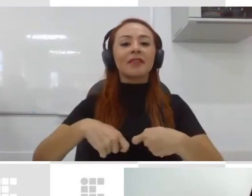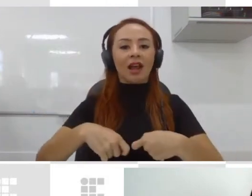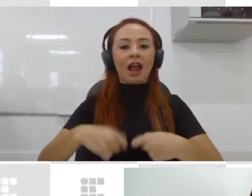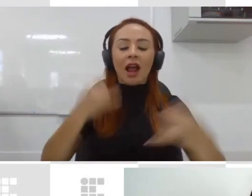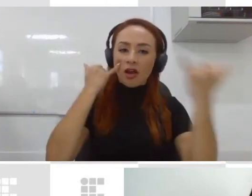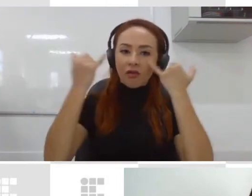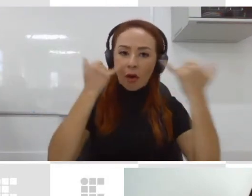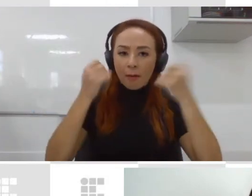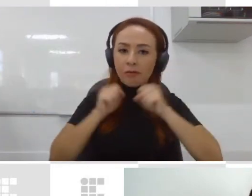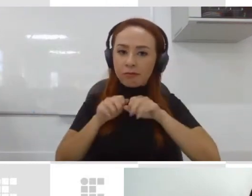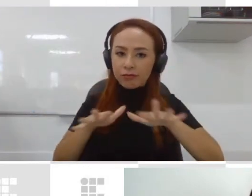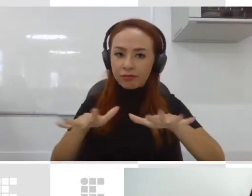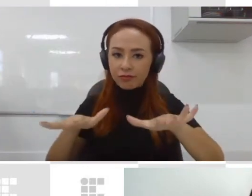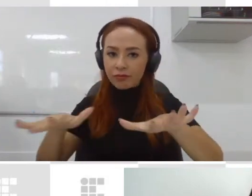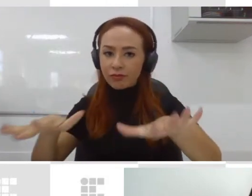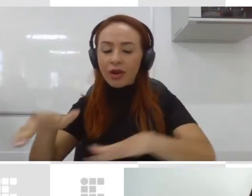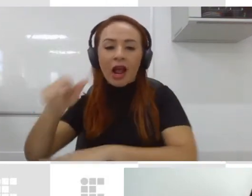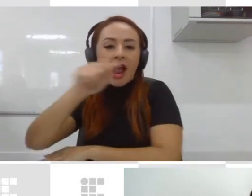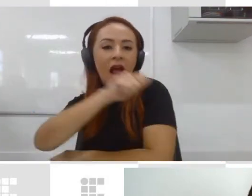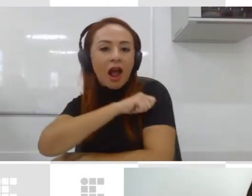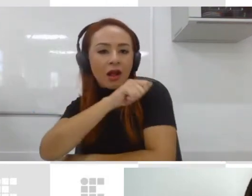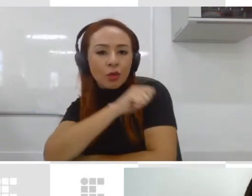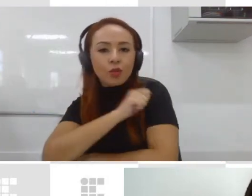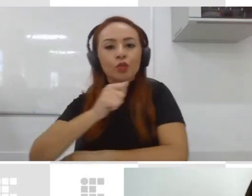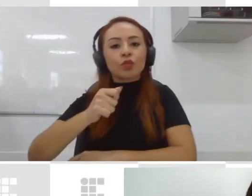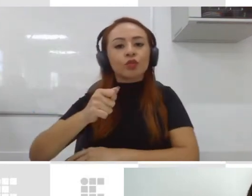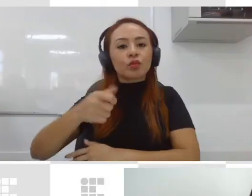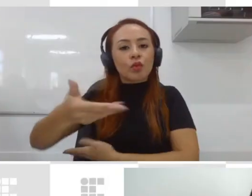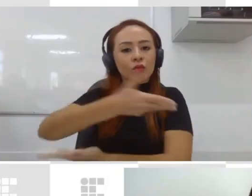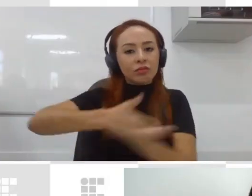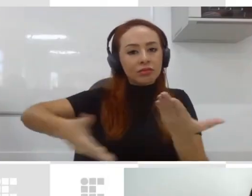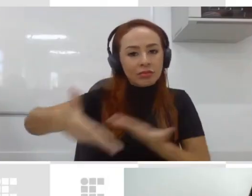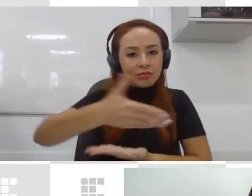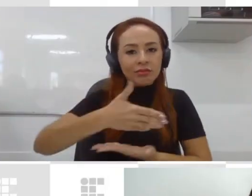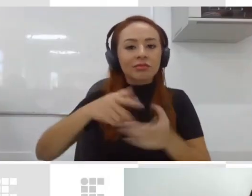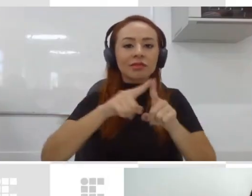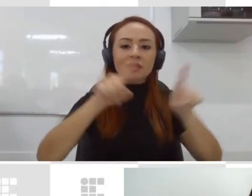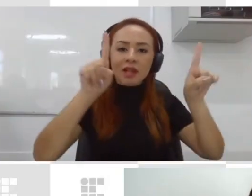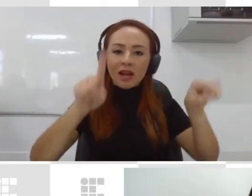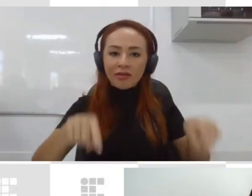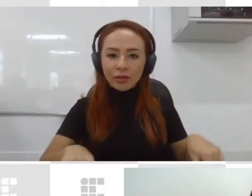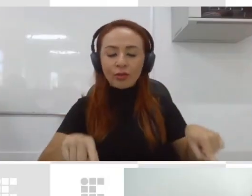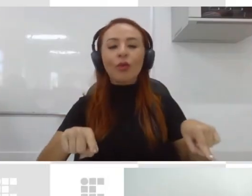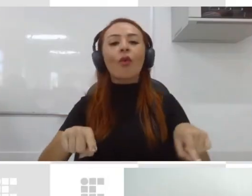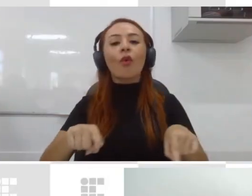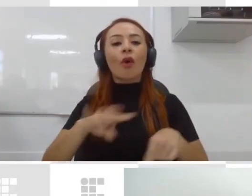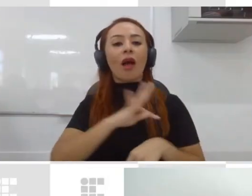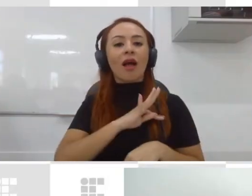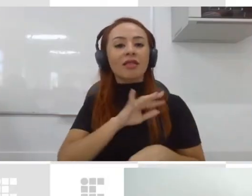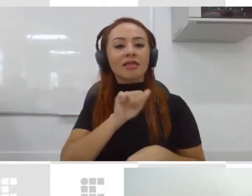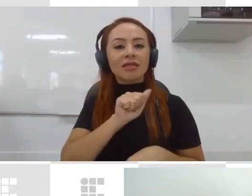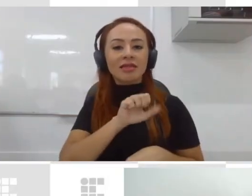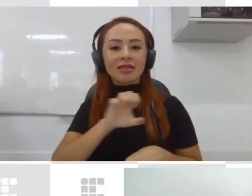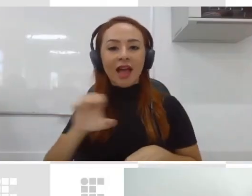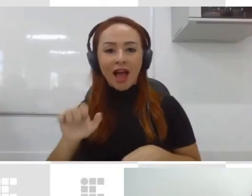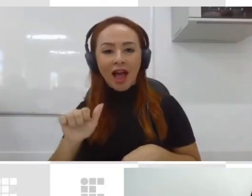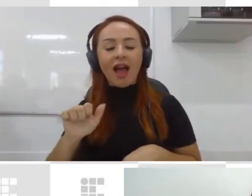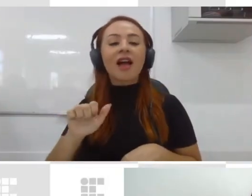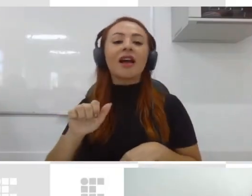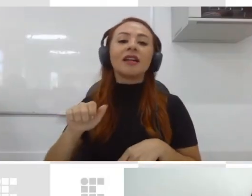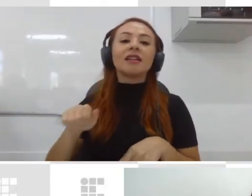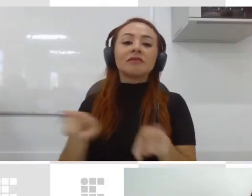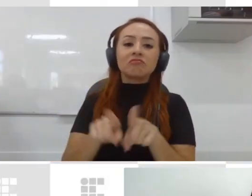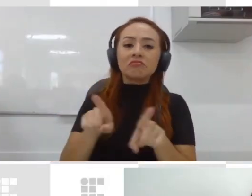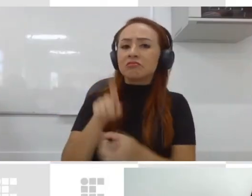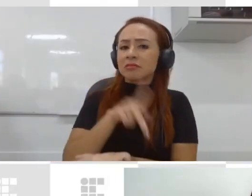discentes, terceirizados, servidores e todos aqueles também que estão aqui nos assistindo. É um prazer muito grande